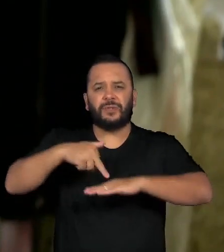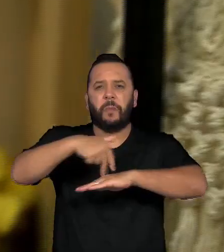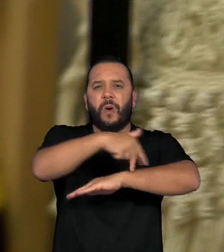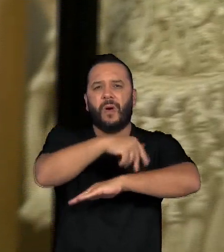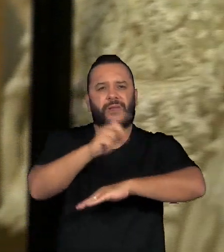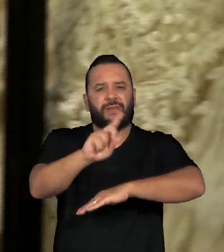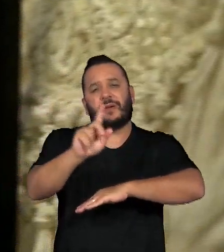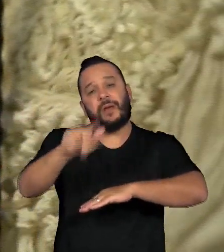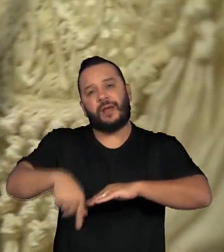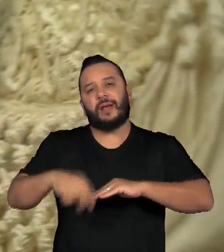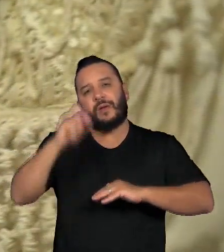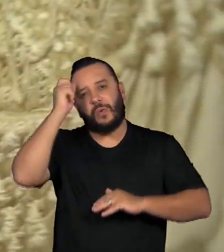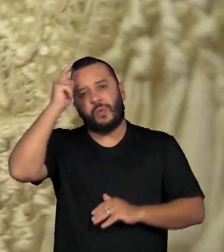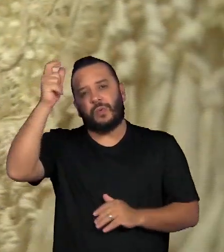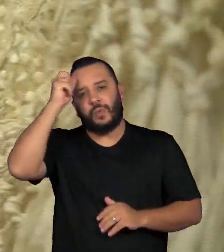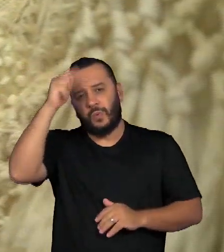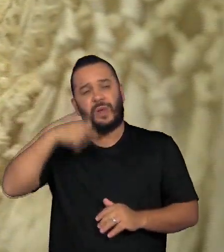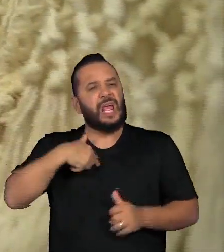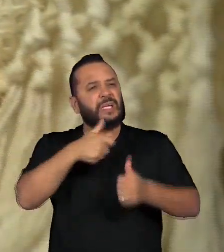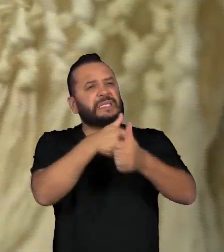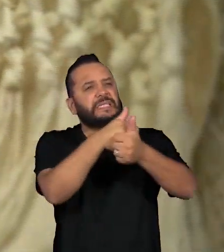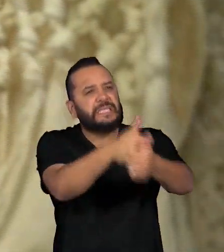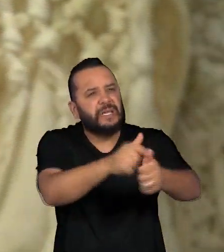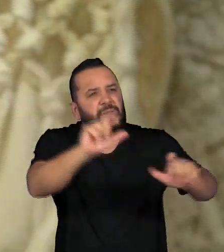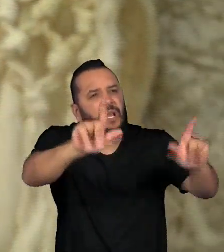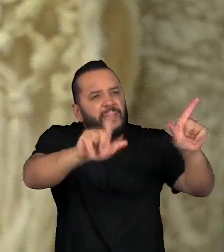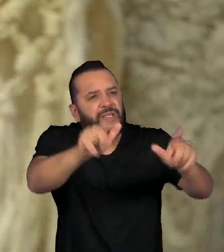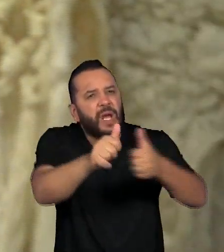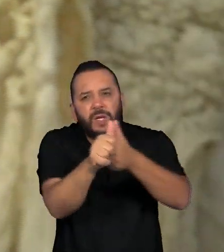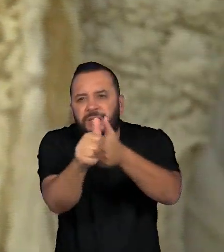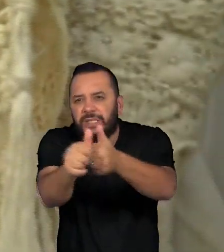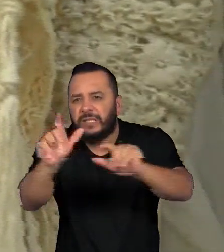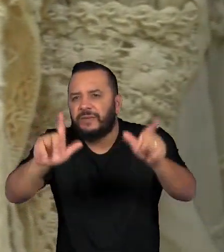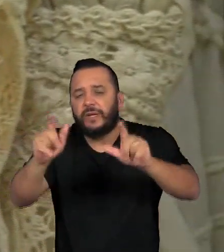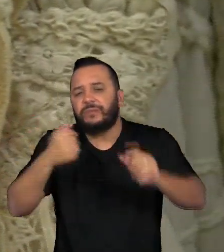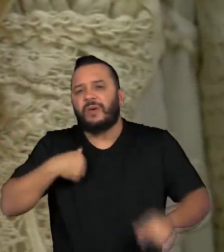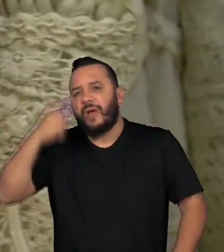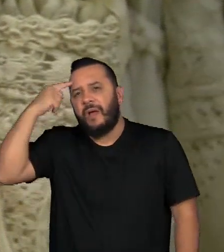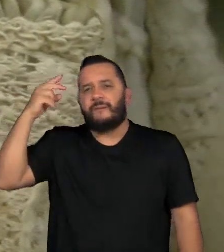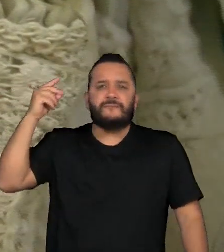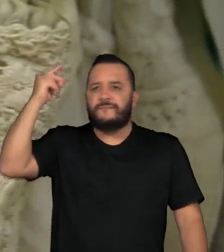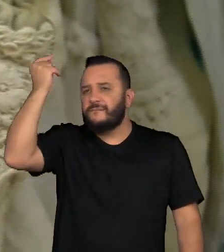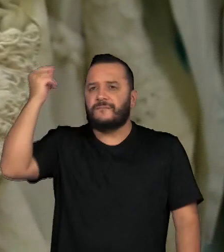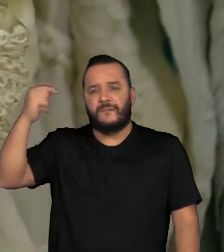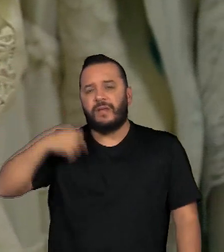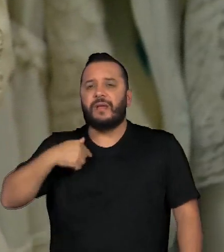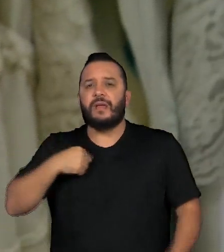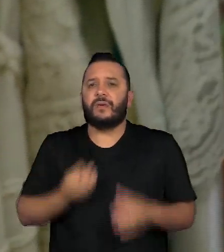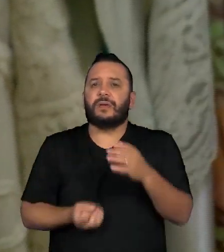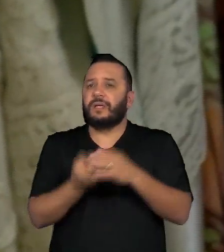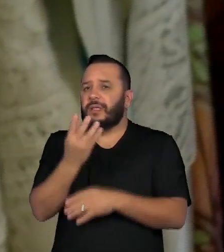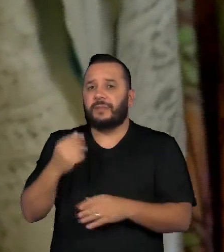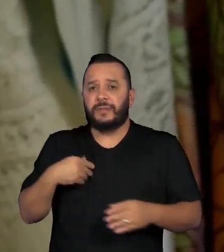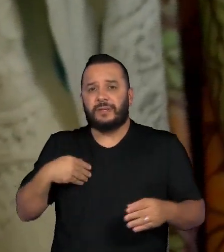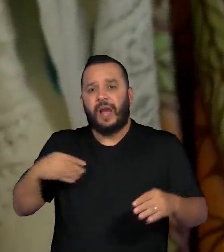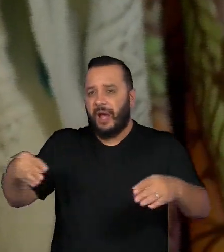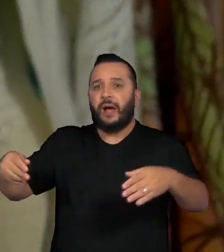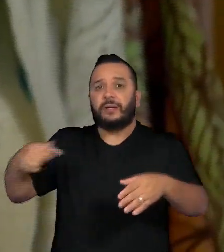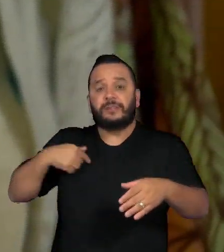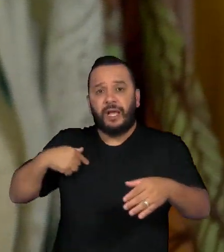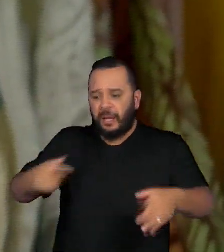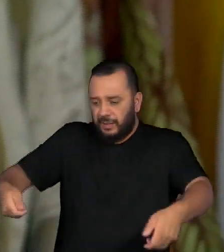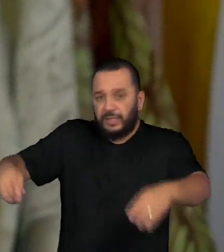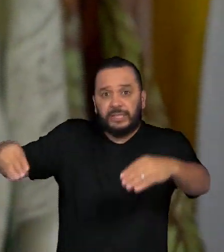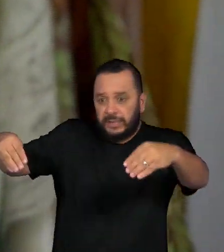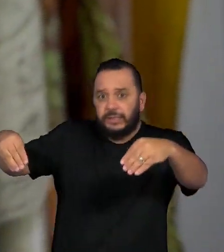cultura. Eu não sigo tendência. Eu costumo dizer assim, eu faço o que dá na telha. Me dá um saco de retalho que eu te dou uma roupa pronta. A